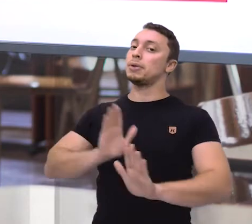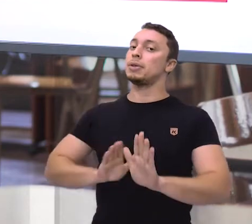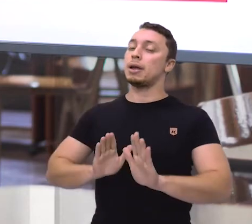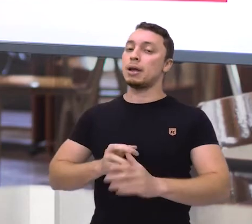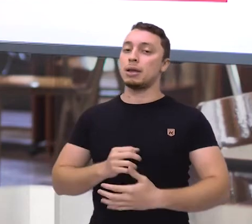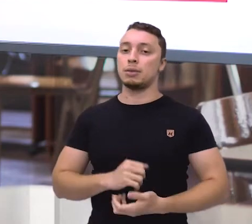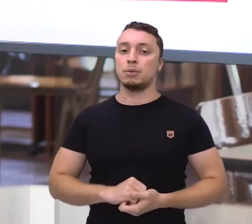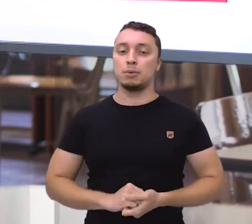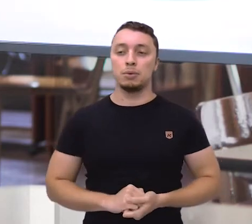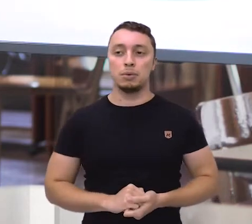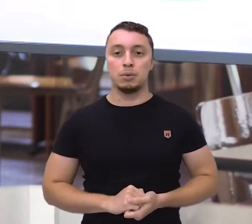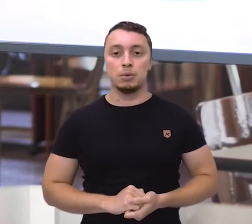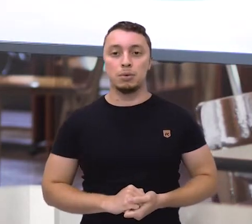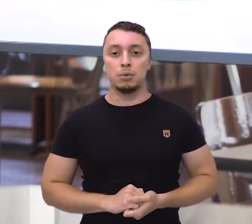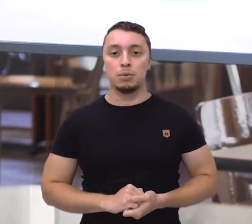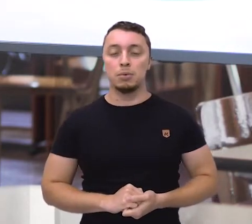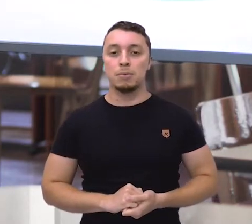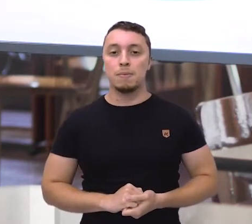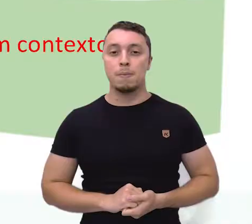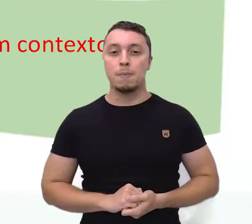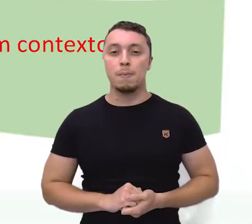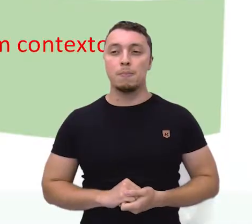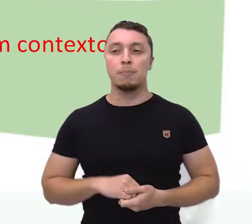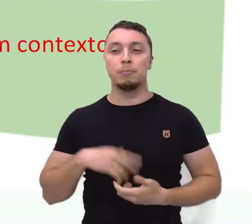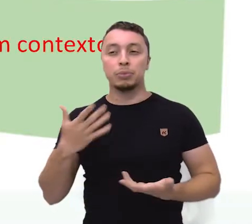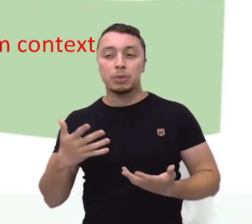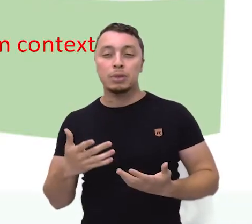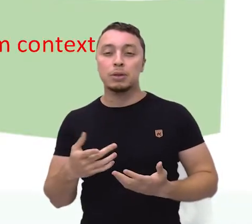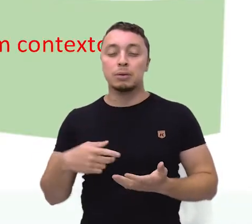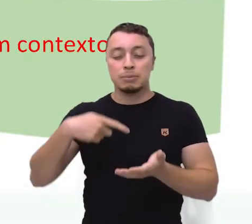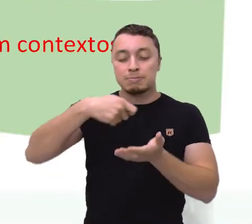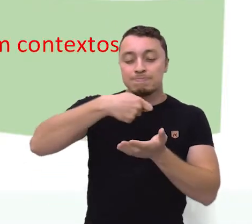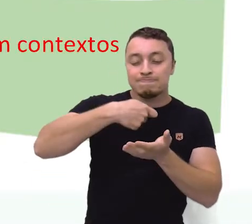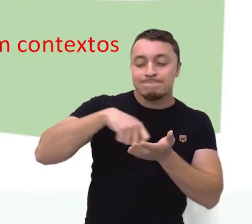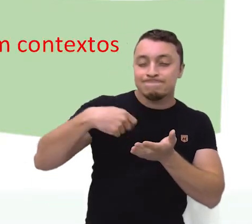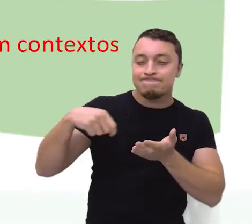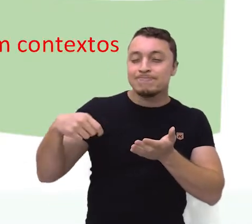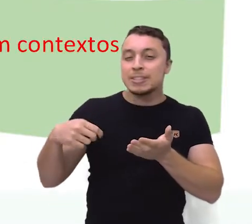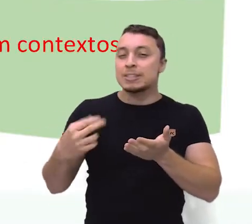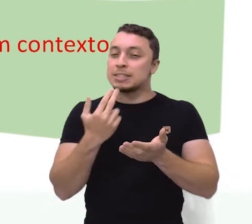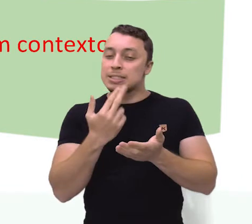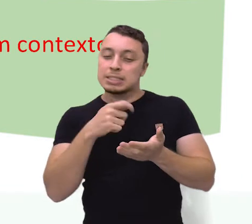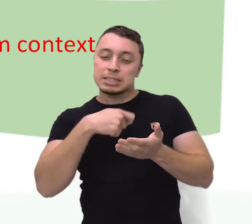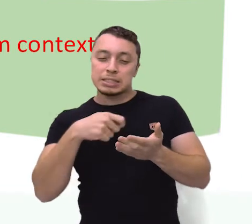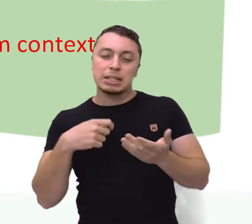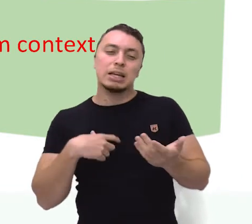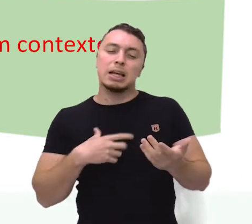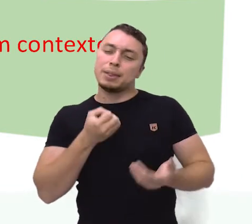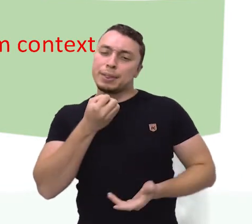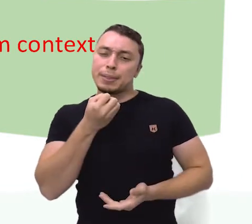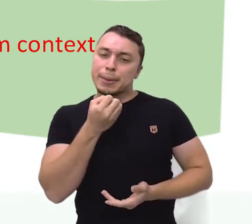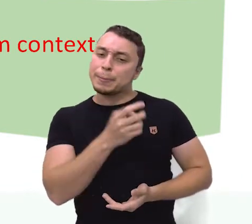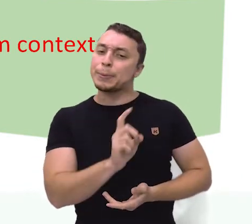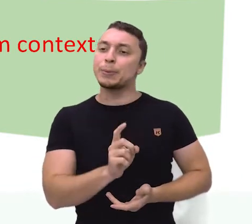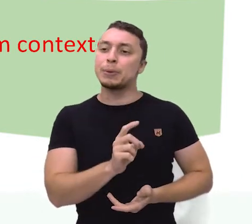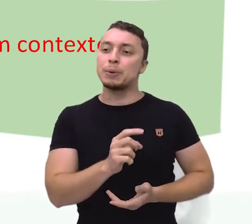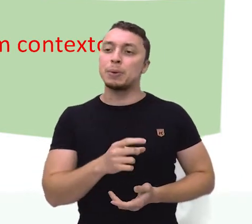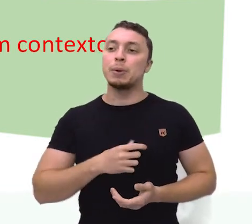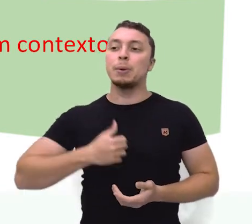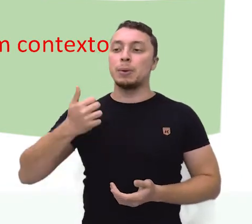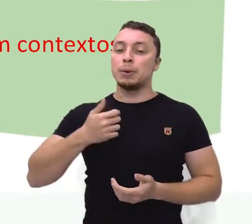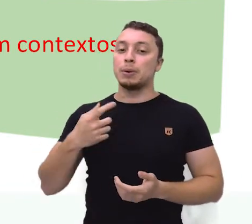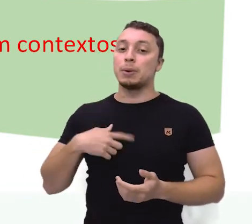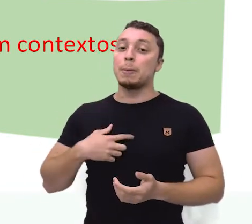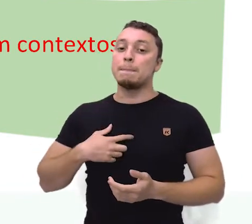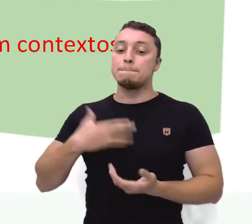do internetês. Para a linguagem escrita, essa não é uma prática vantajosa, uma vez que corre